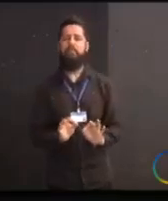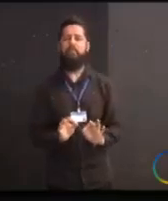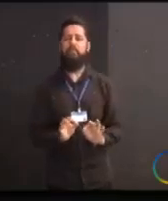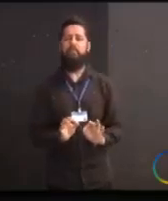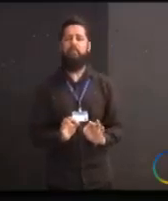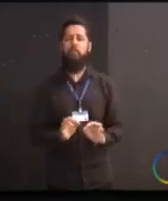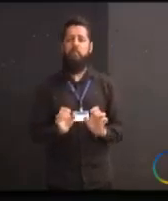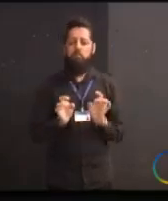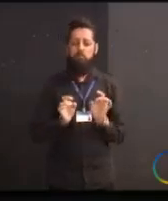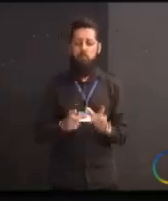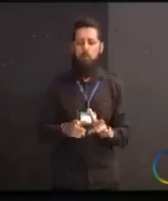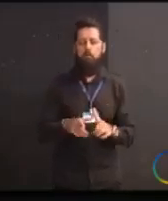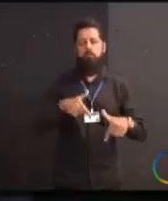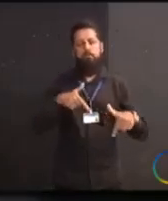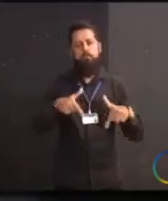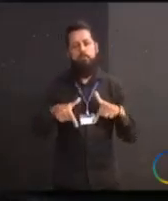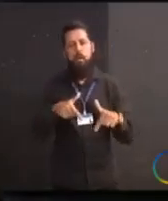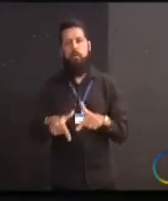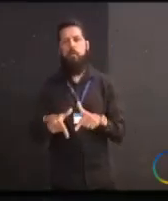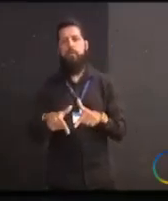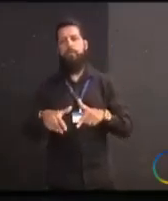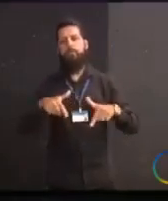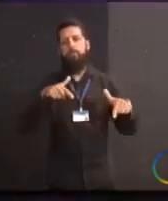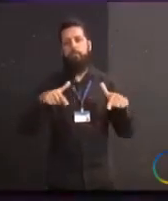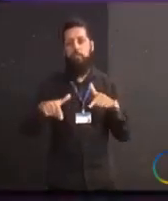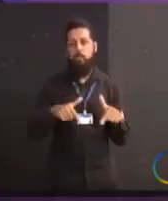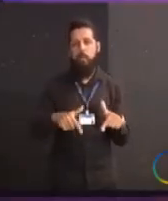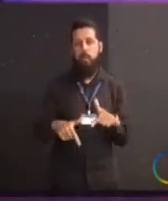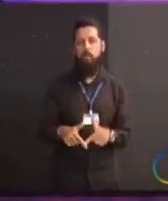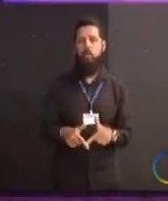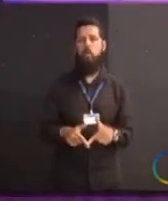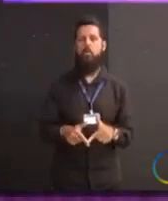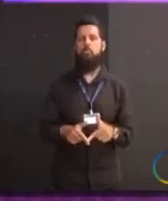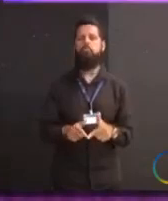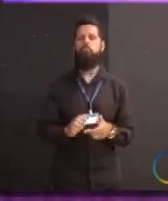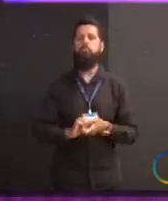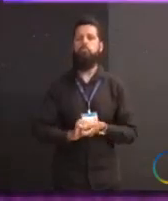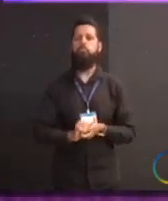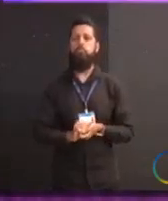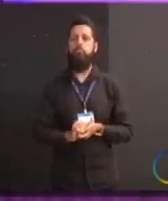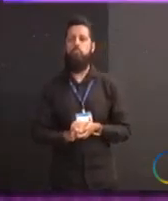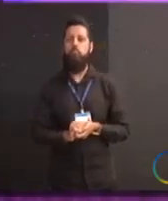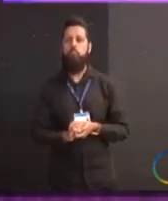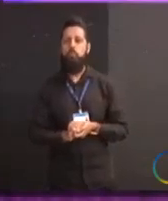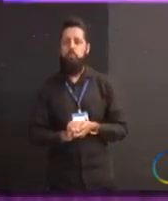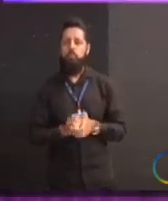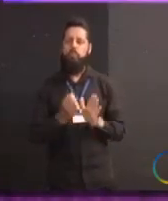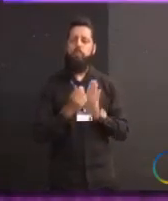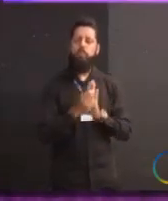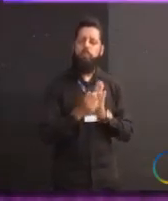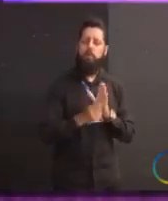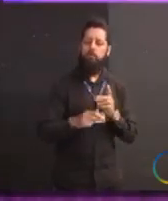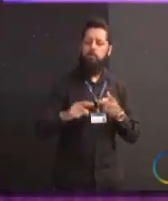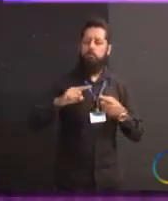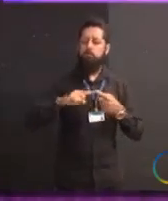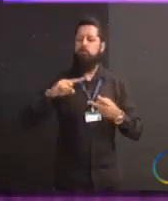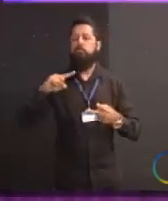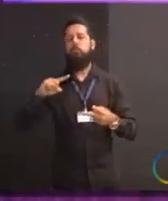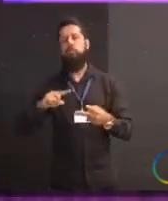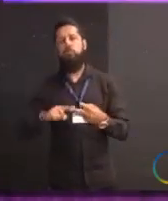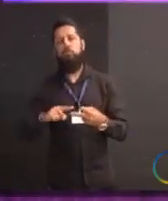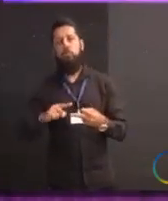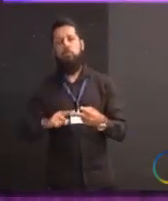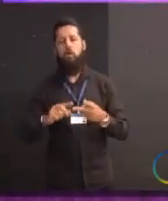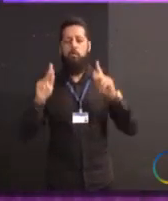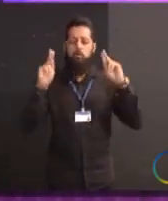Trabalhou. Por isso que nós resolvemos escrever duas obras sobre a humanidade, ou como o Bacelli